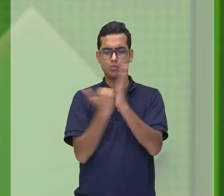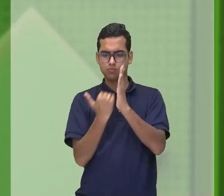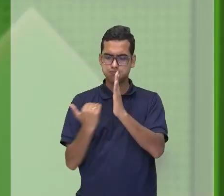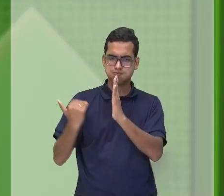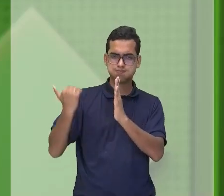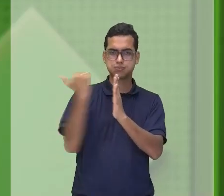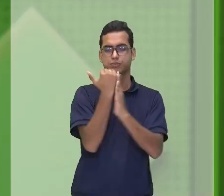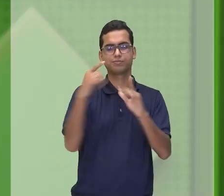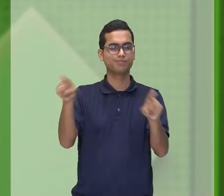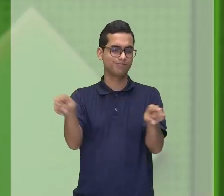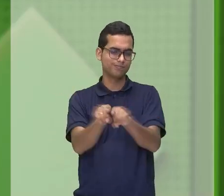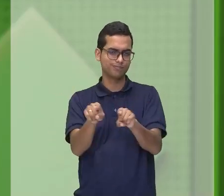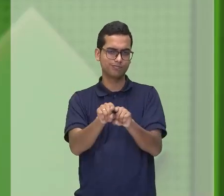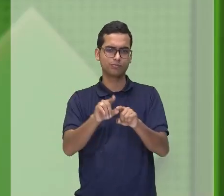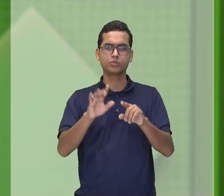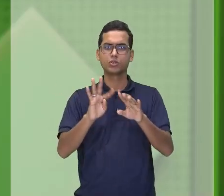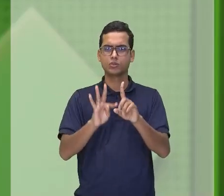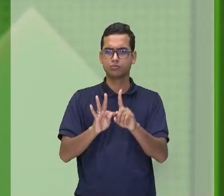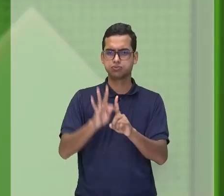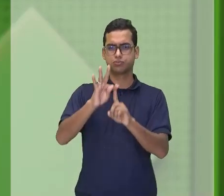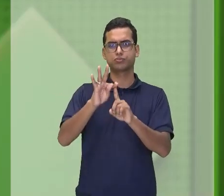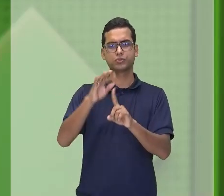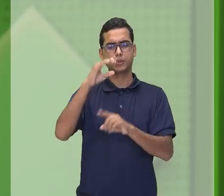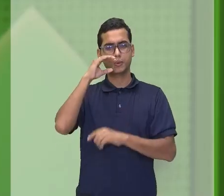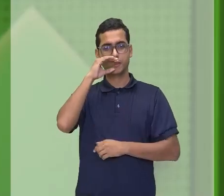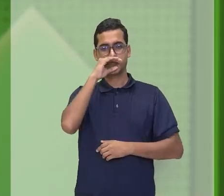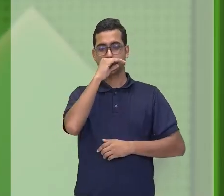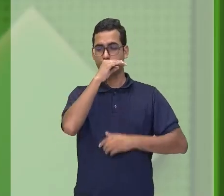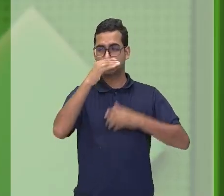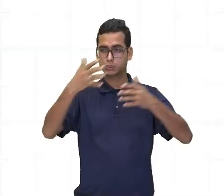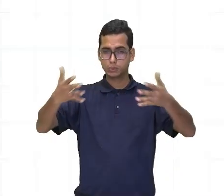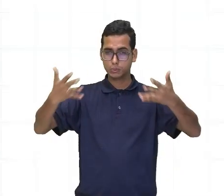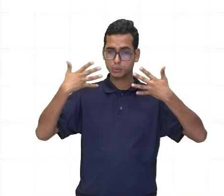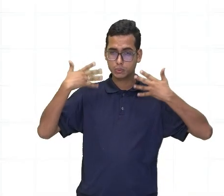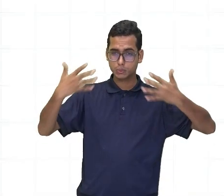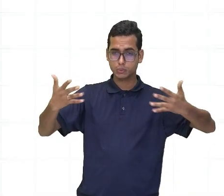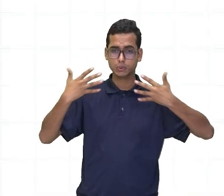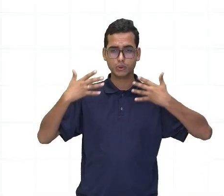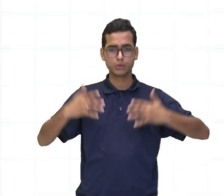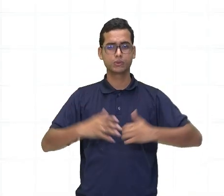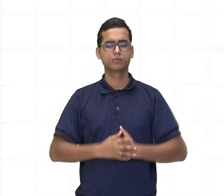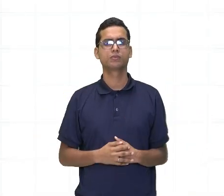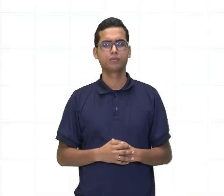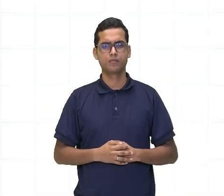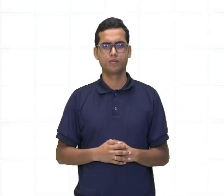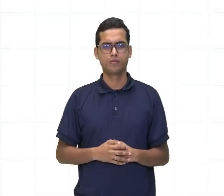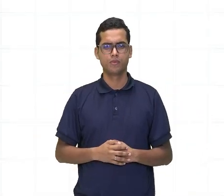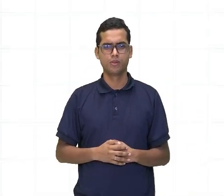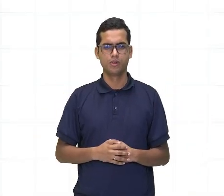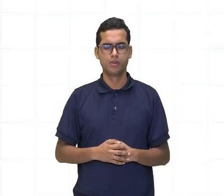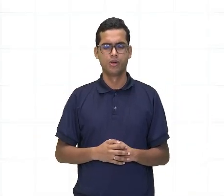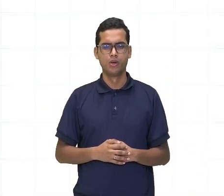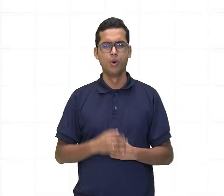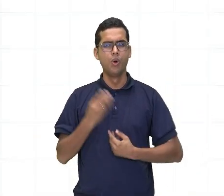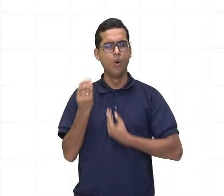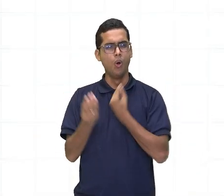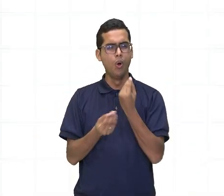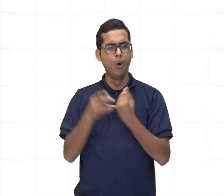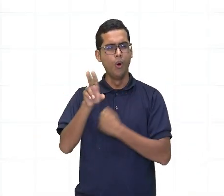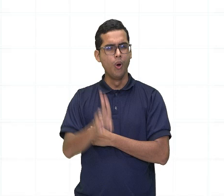certo? Então, vamos ver aí o funcionamento de uma usina termoelétrica, né? Para a instalação